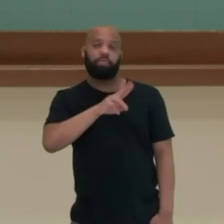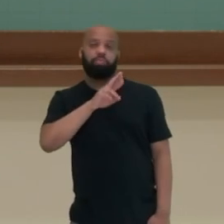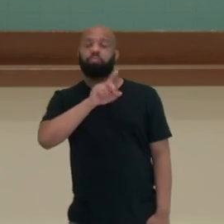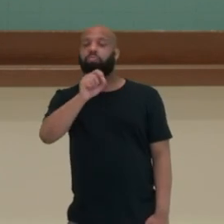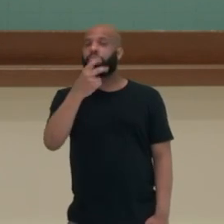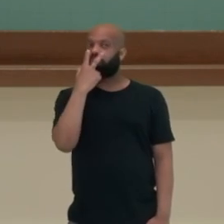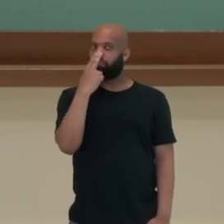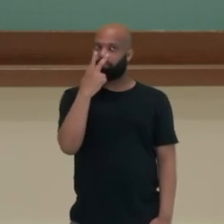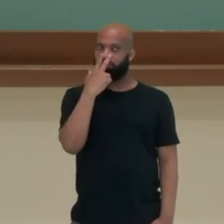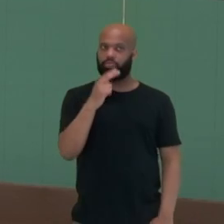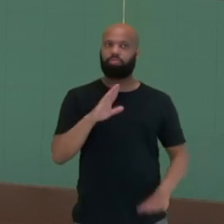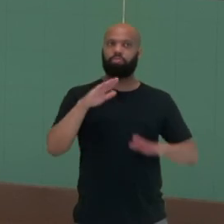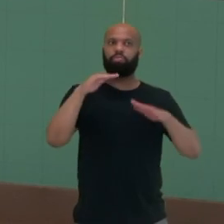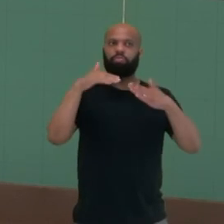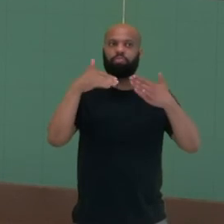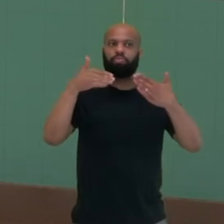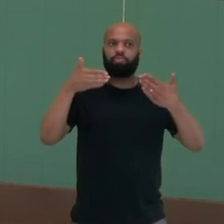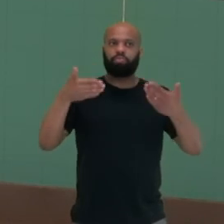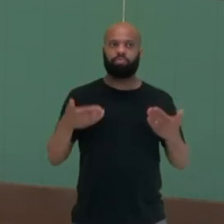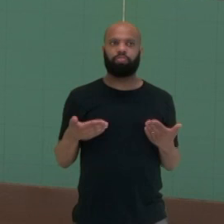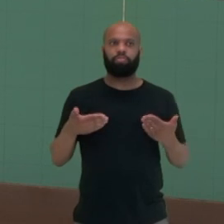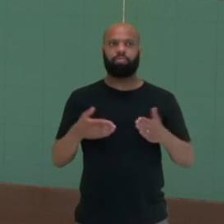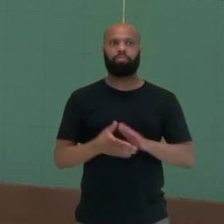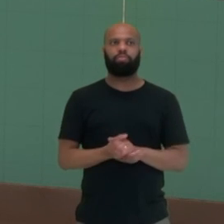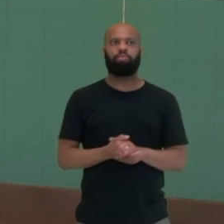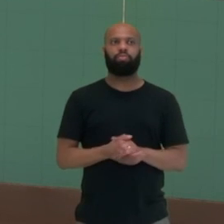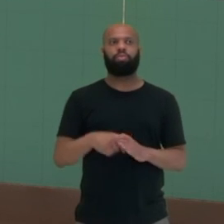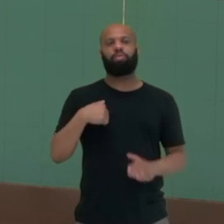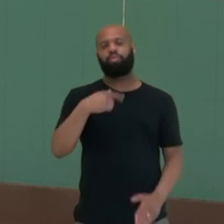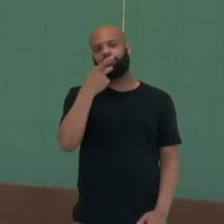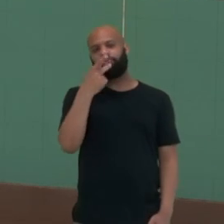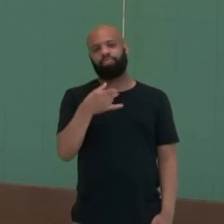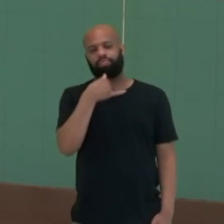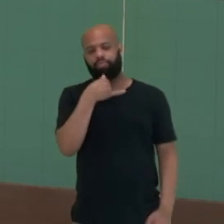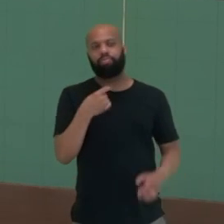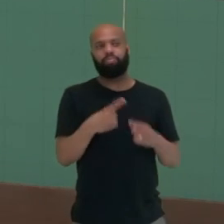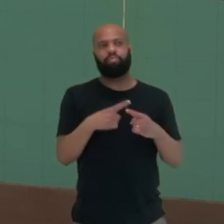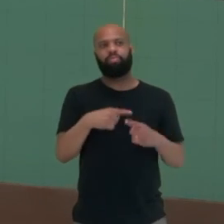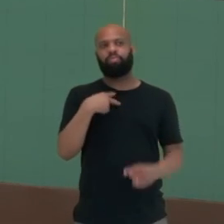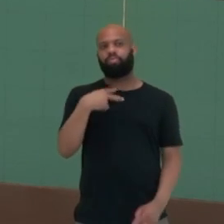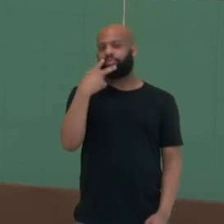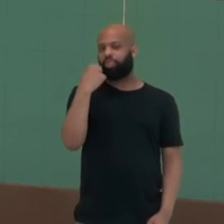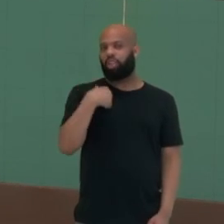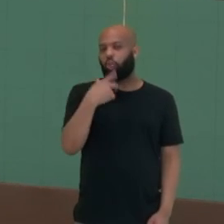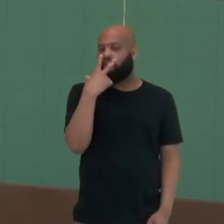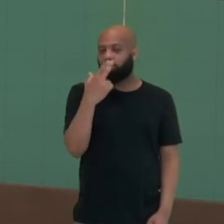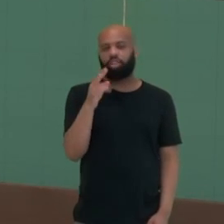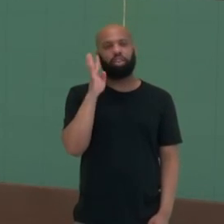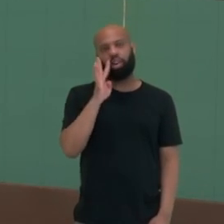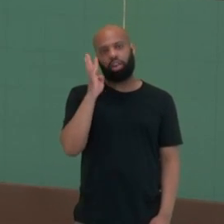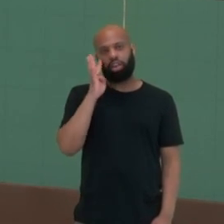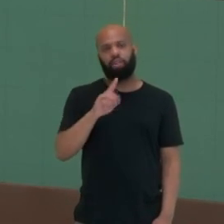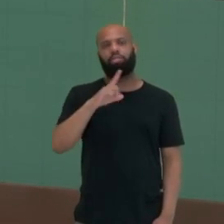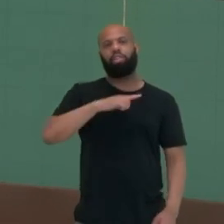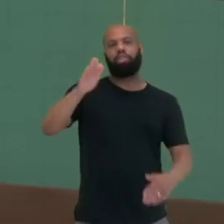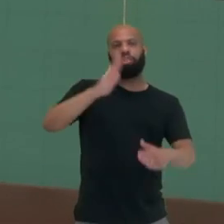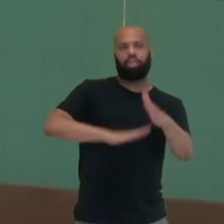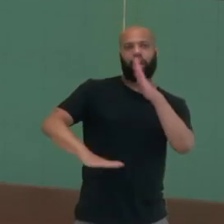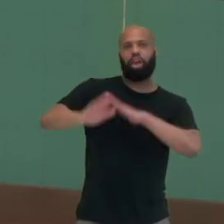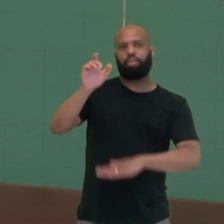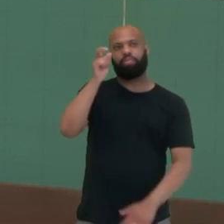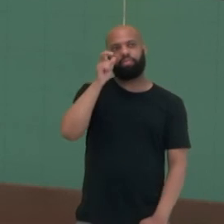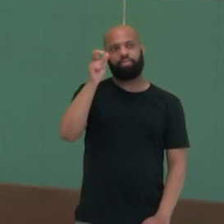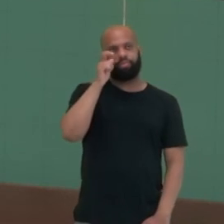acham? Então, eu digo infelizmente porque eu acho que foi legal, né? Foi bacana. A gente assistiu